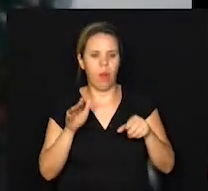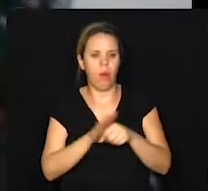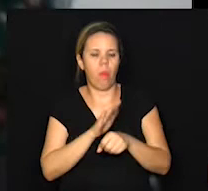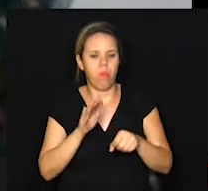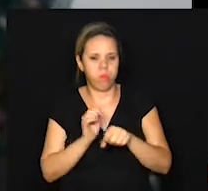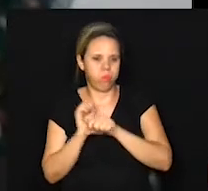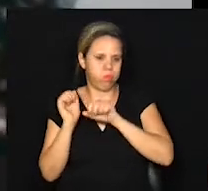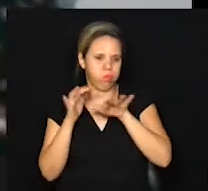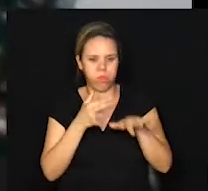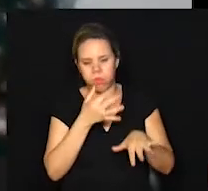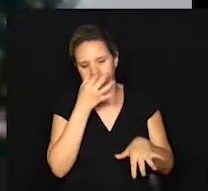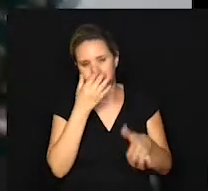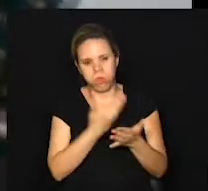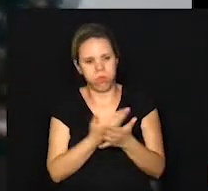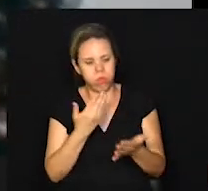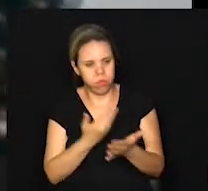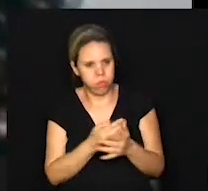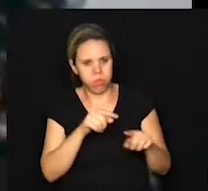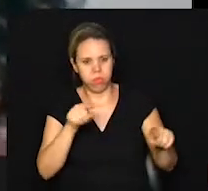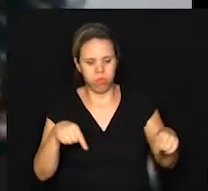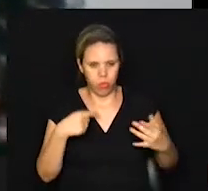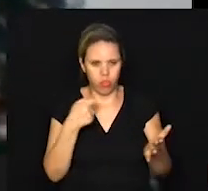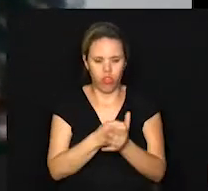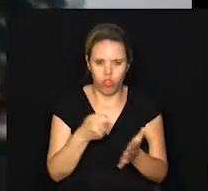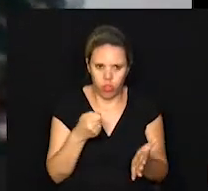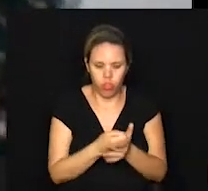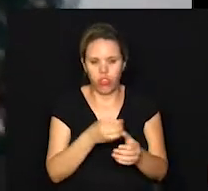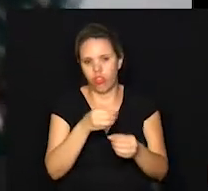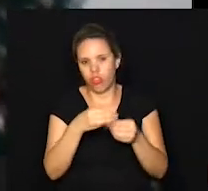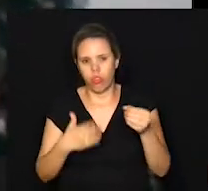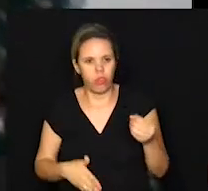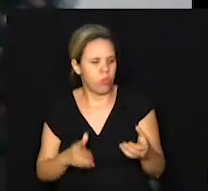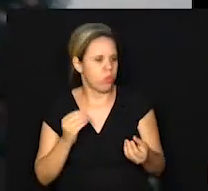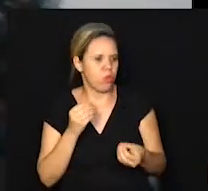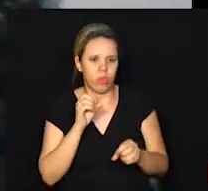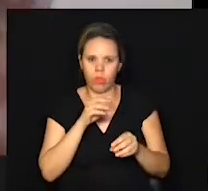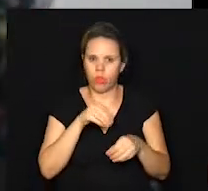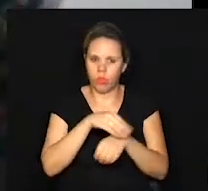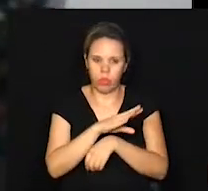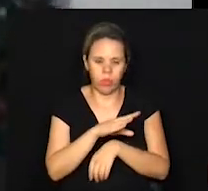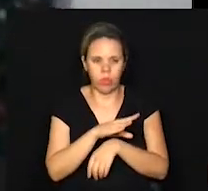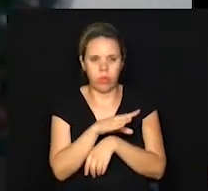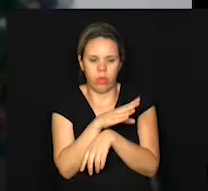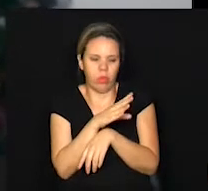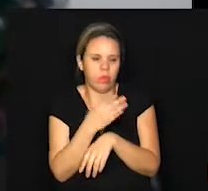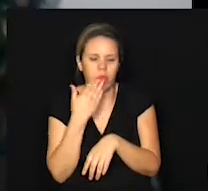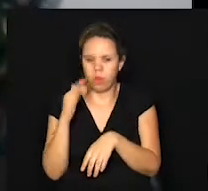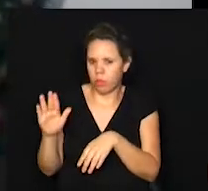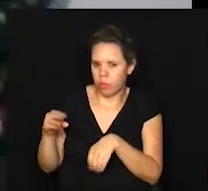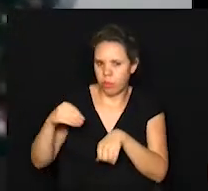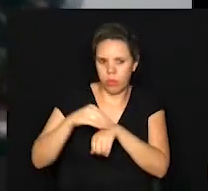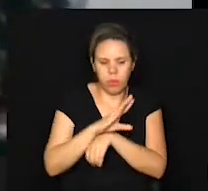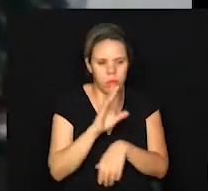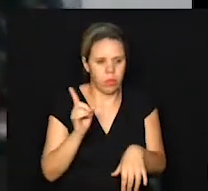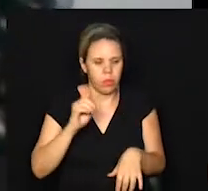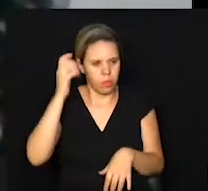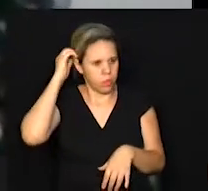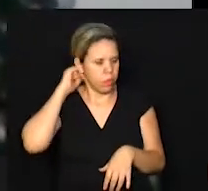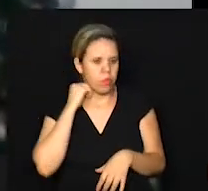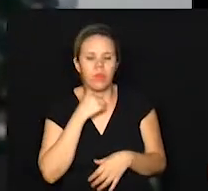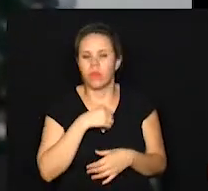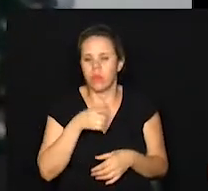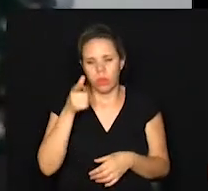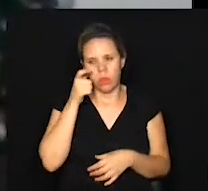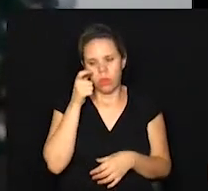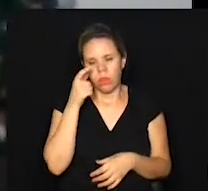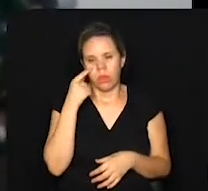salas de aula, por conta de cobrança de conteúdo que não foi dado, prometido, mas não foi dado. Eles observavam